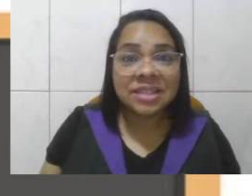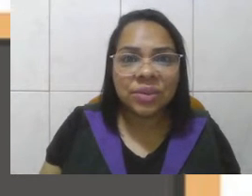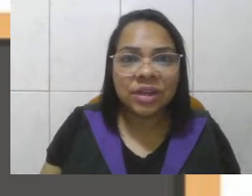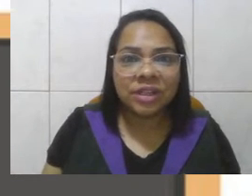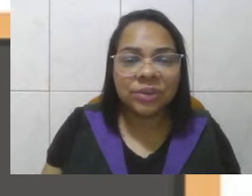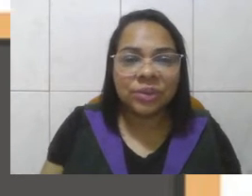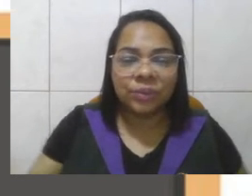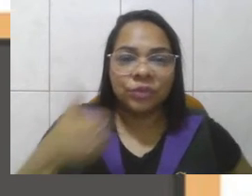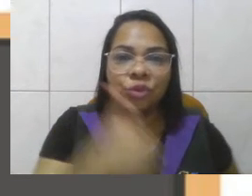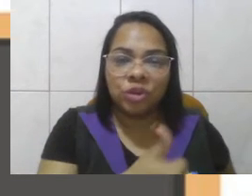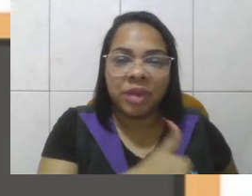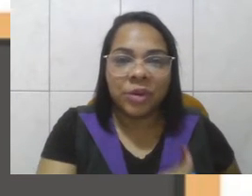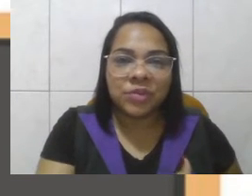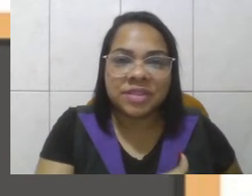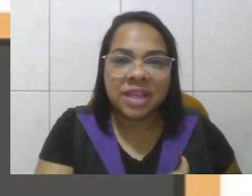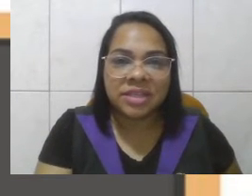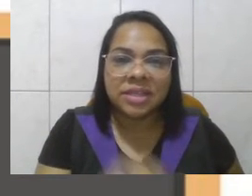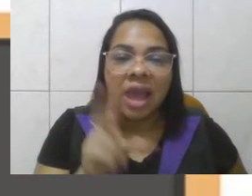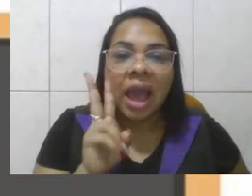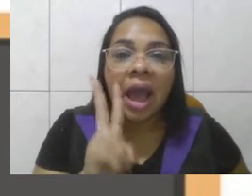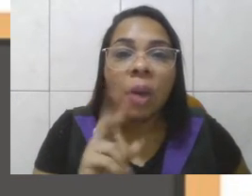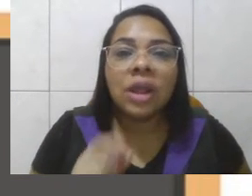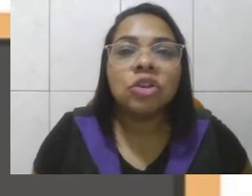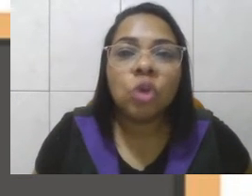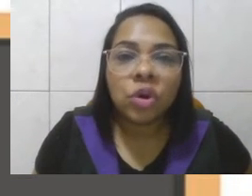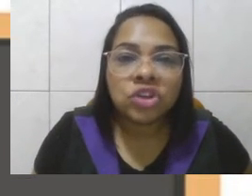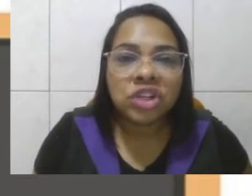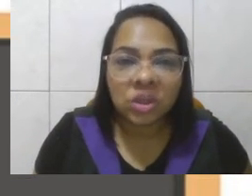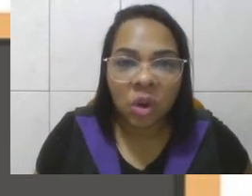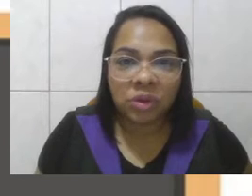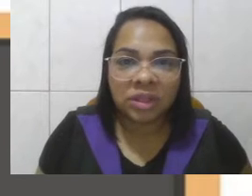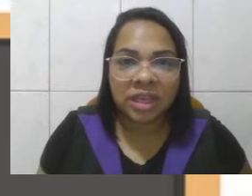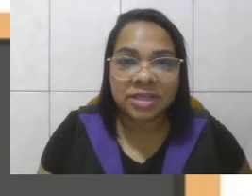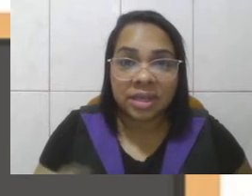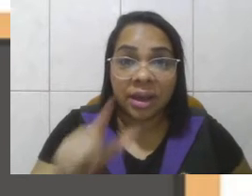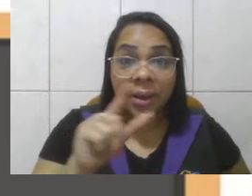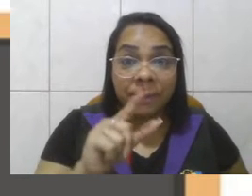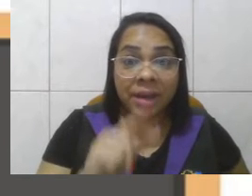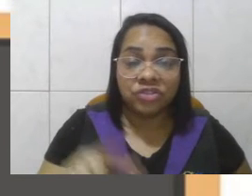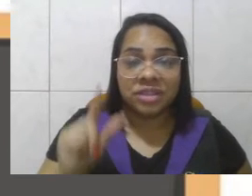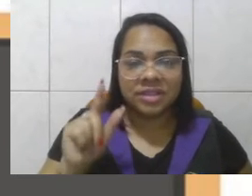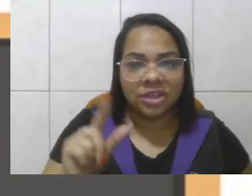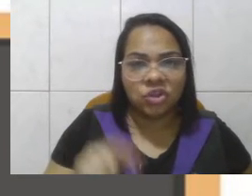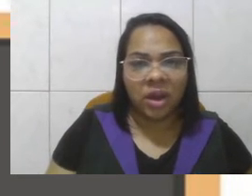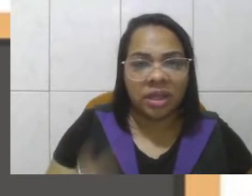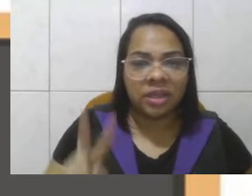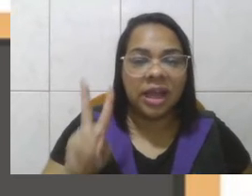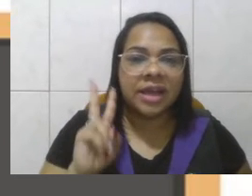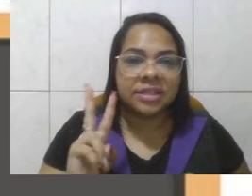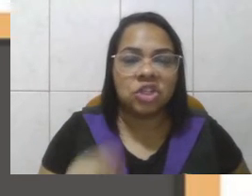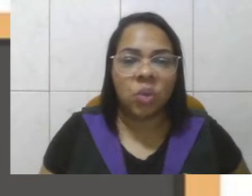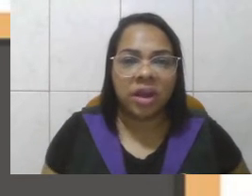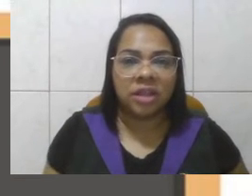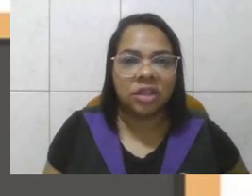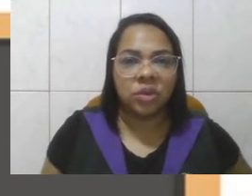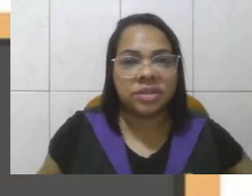Olá, terceiro ano! Tudo bem com vocês? Aula 2 de Língua Portuguesa, páginas 140